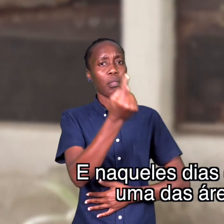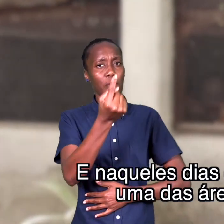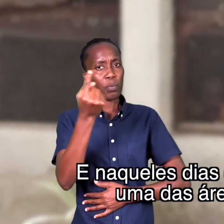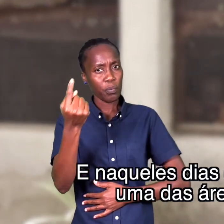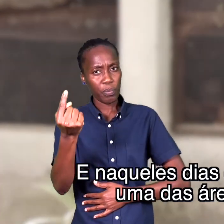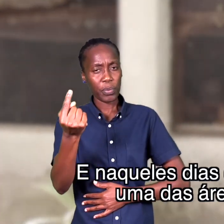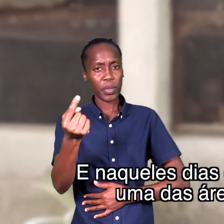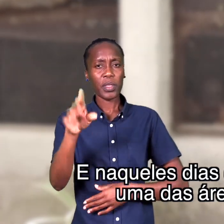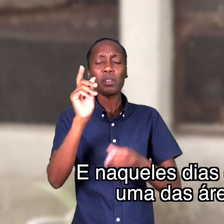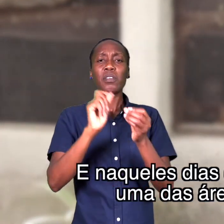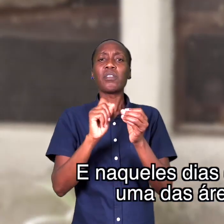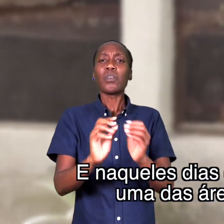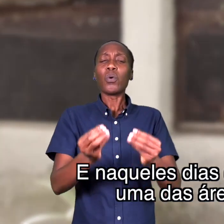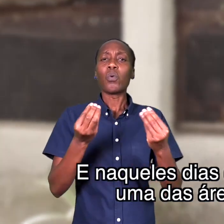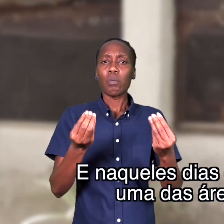uma